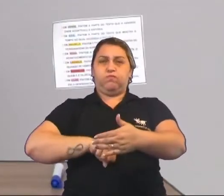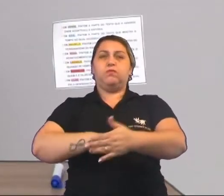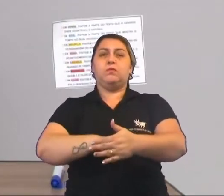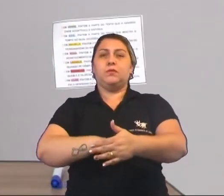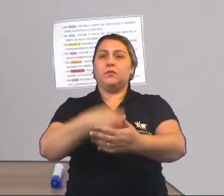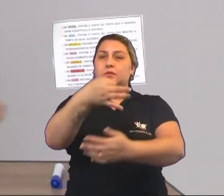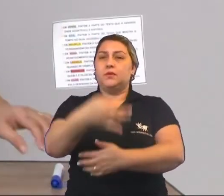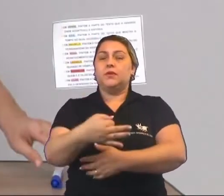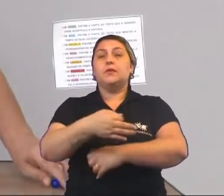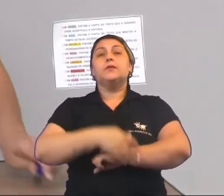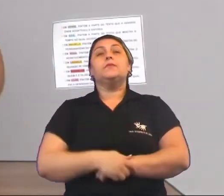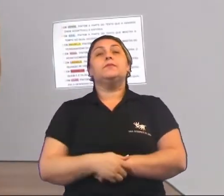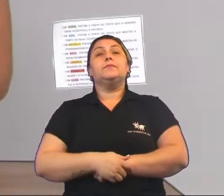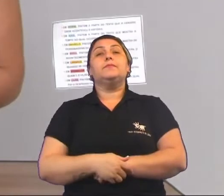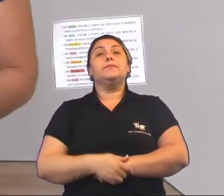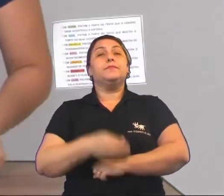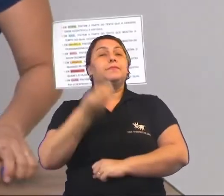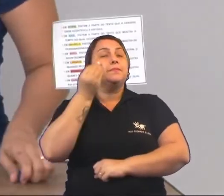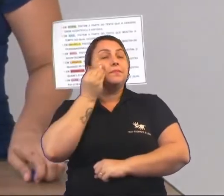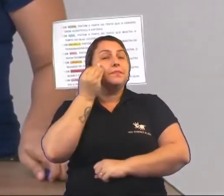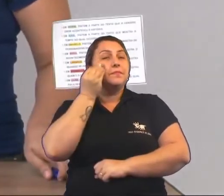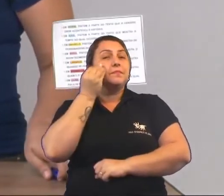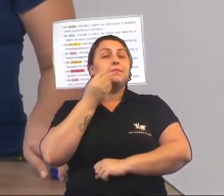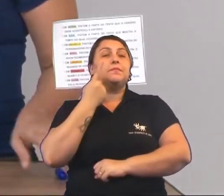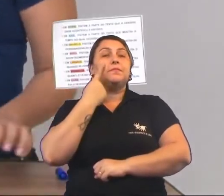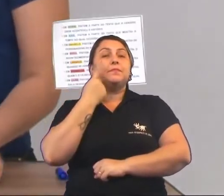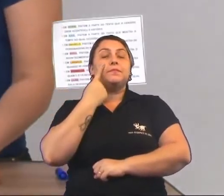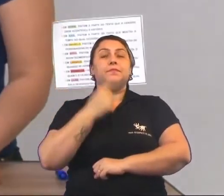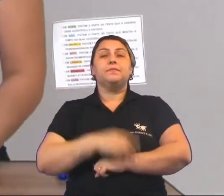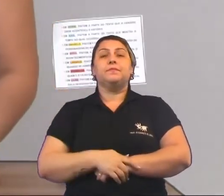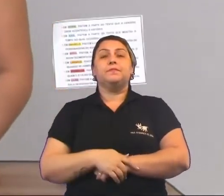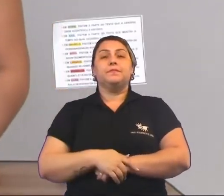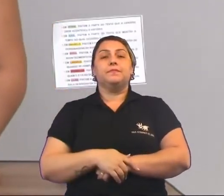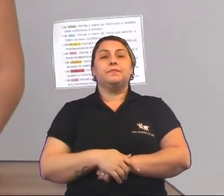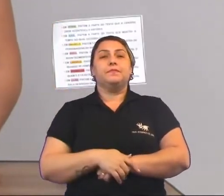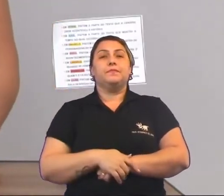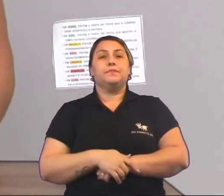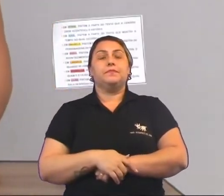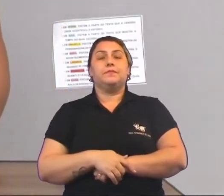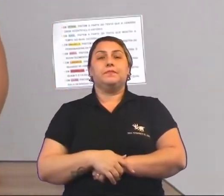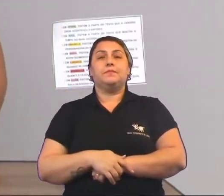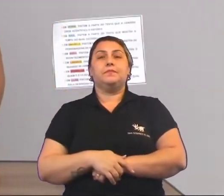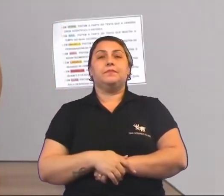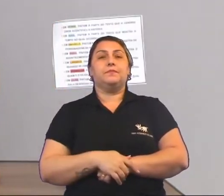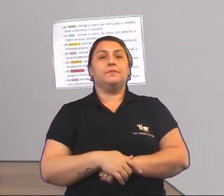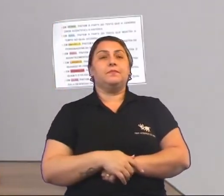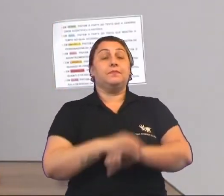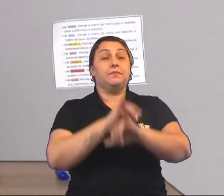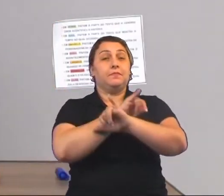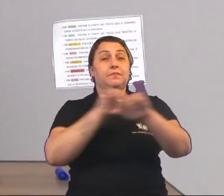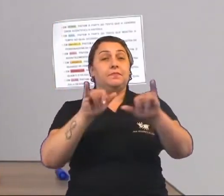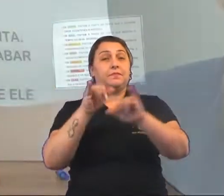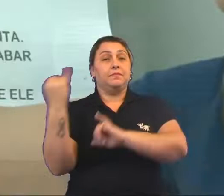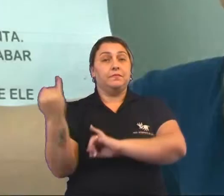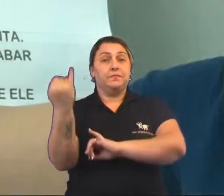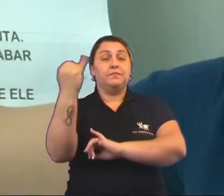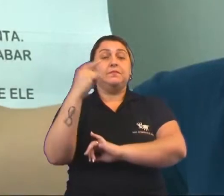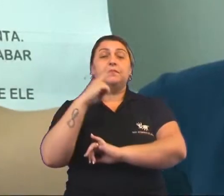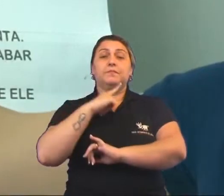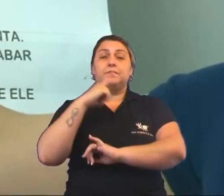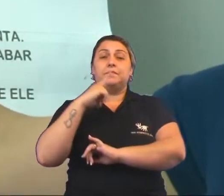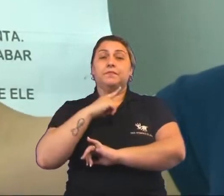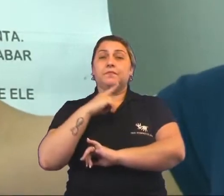barriga, certo? Então vamos tentar, olha só. Vamos marcar aqui essa informação importante. Ele